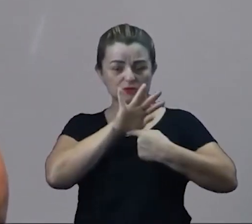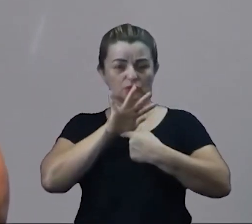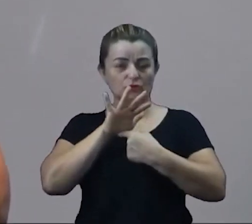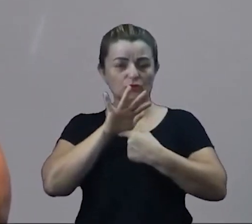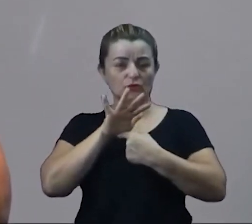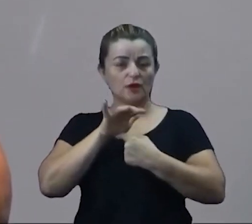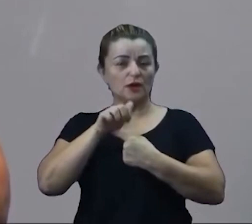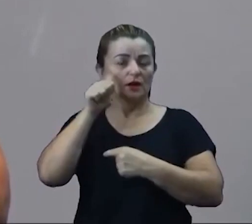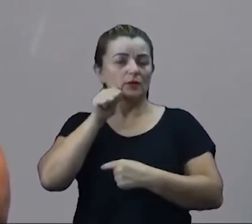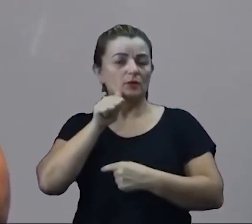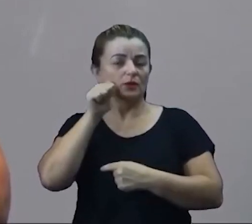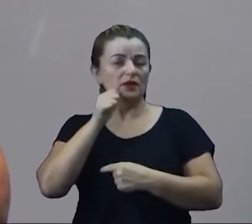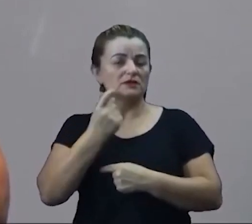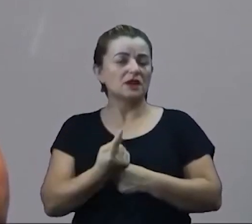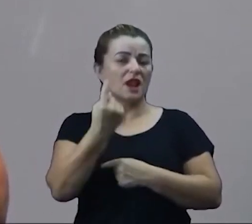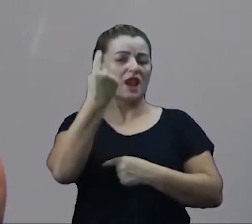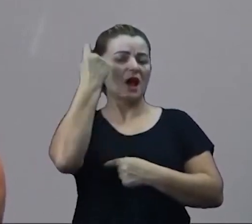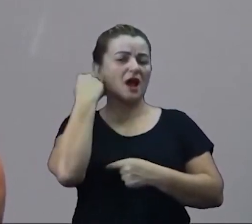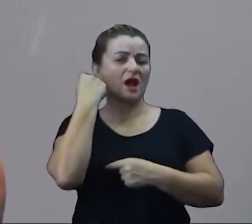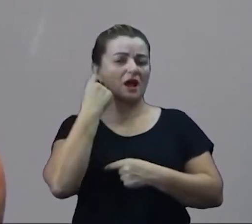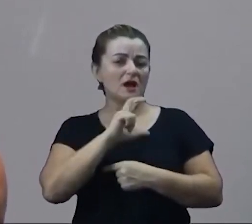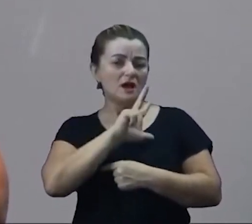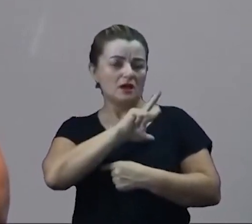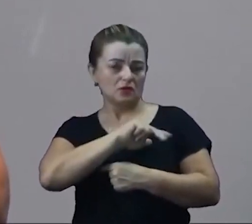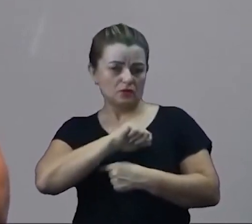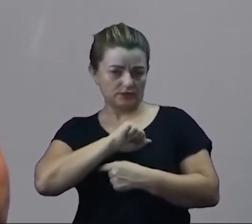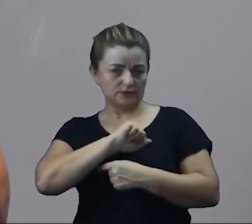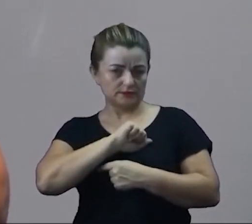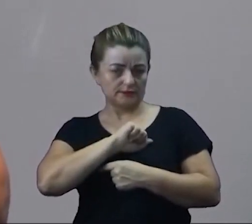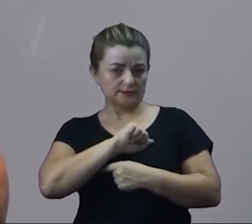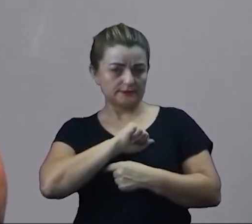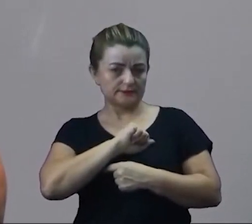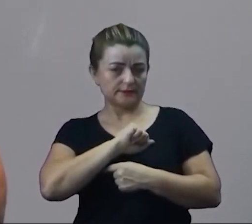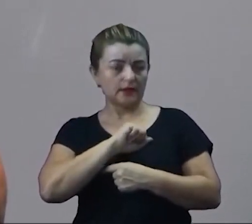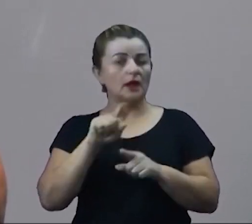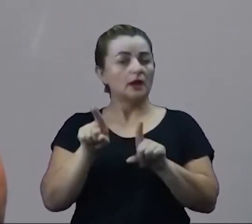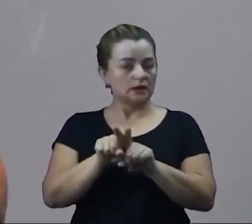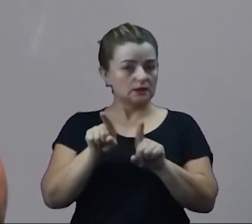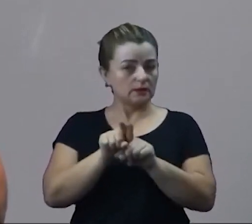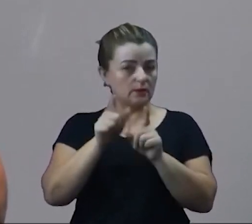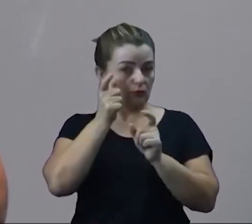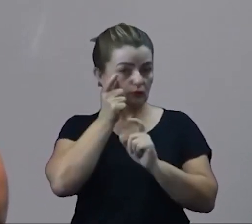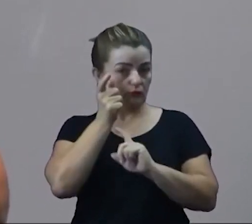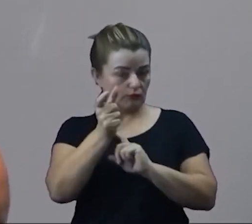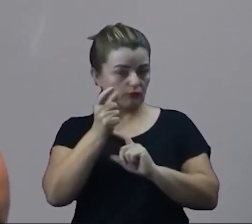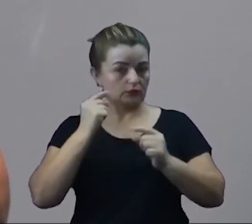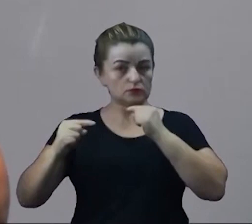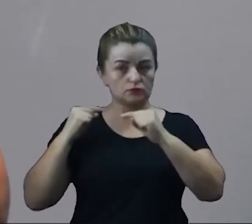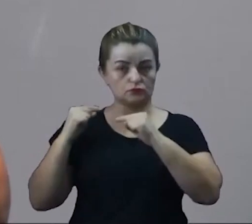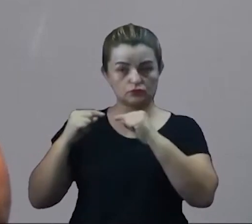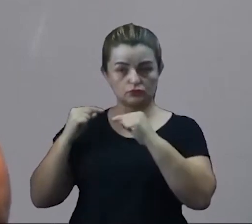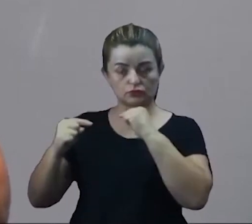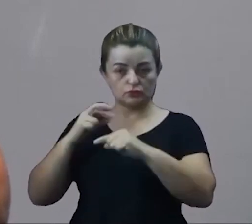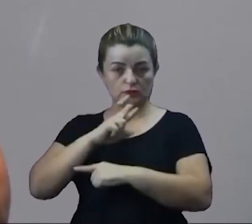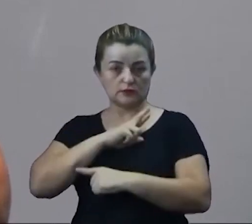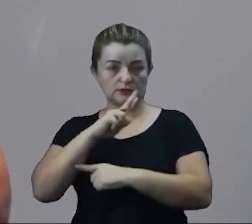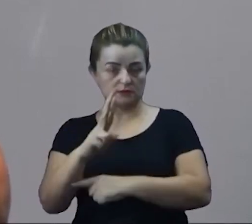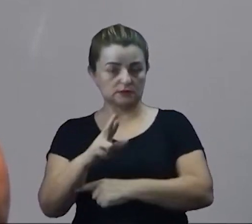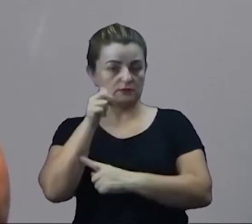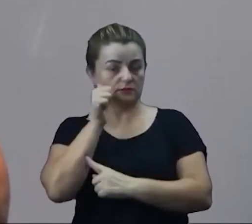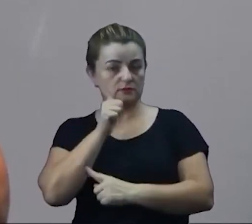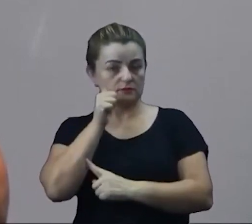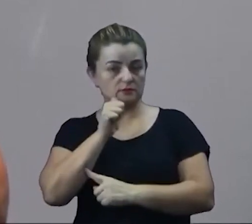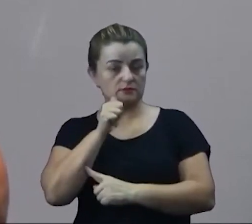romantismo. Na aula posterior, quando falei do Machado de Assis, atentei também para a discussão das representações